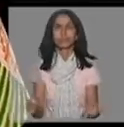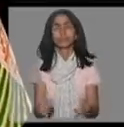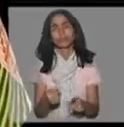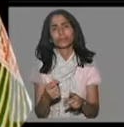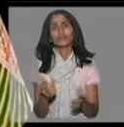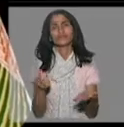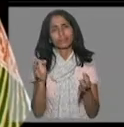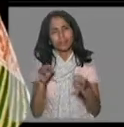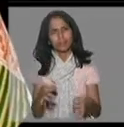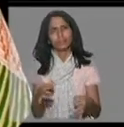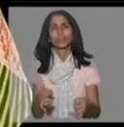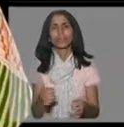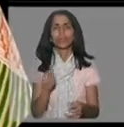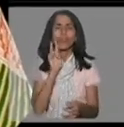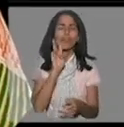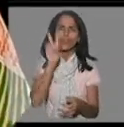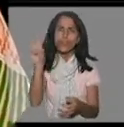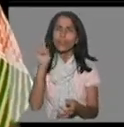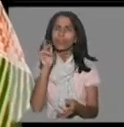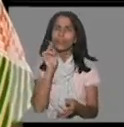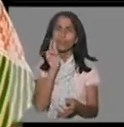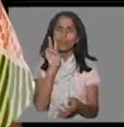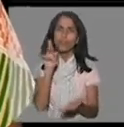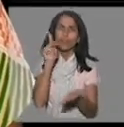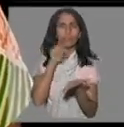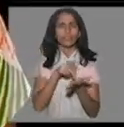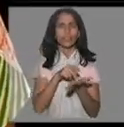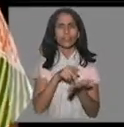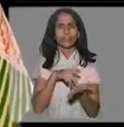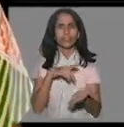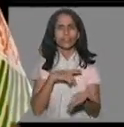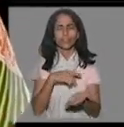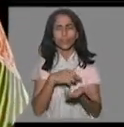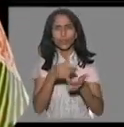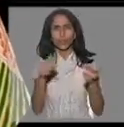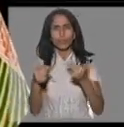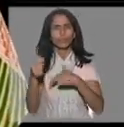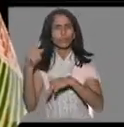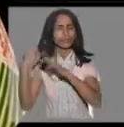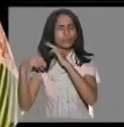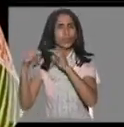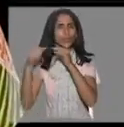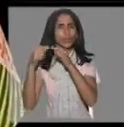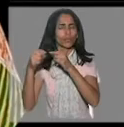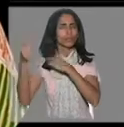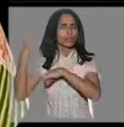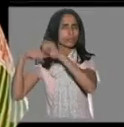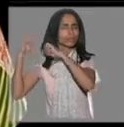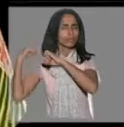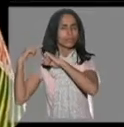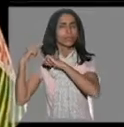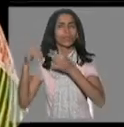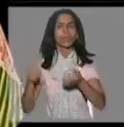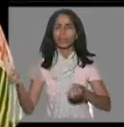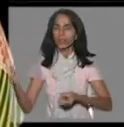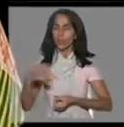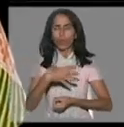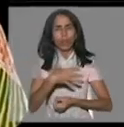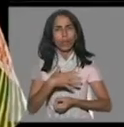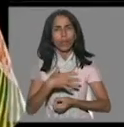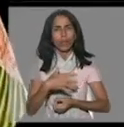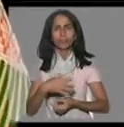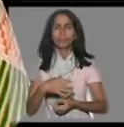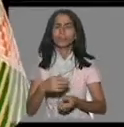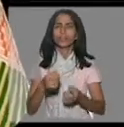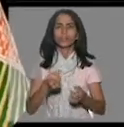me deparei com a realidade, eu vi que tem um contexto tribal, mas tem um contexto urbano muito forte, jovens dialogando com o